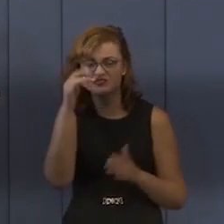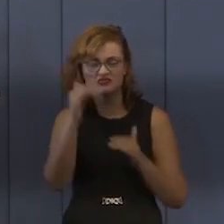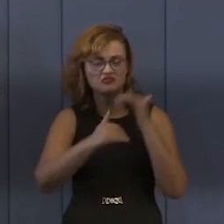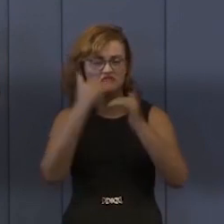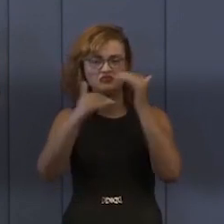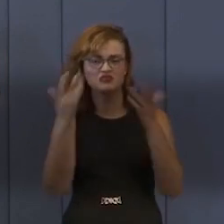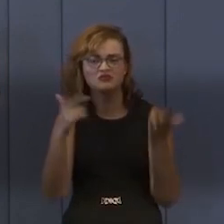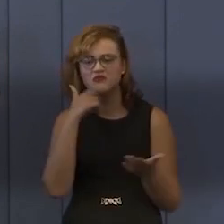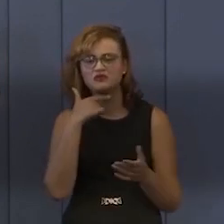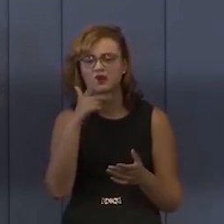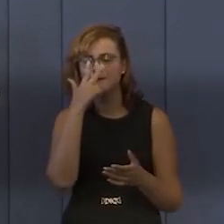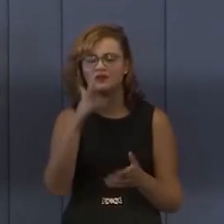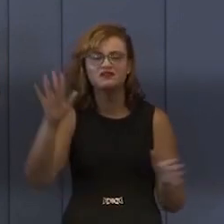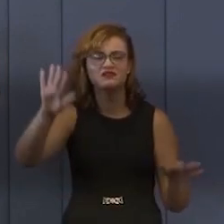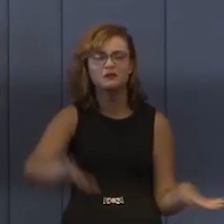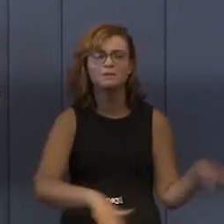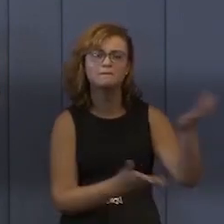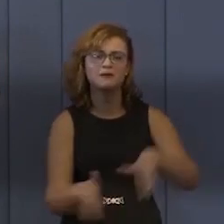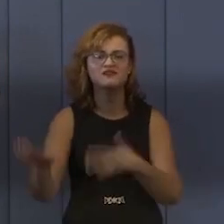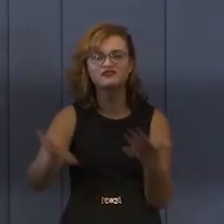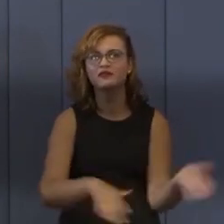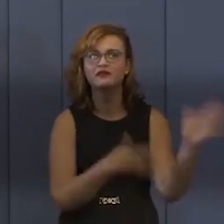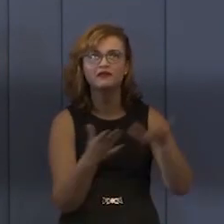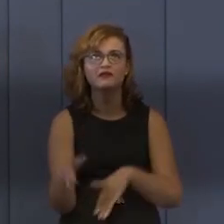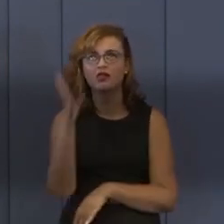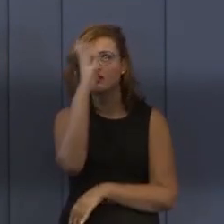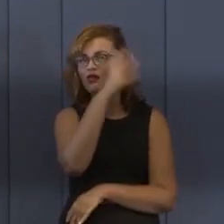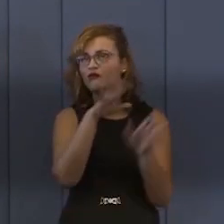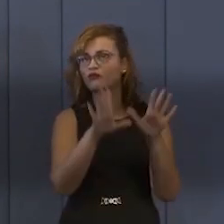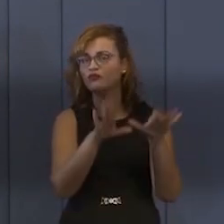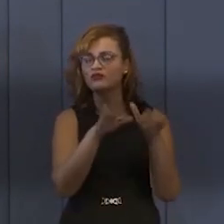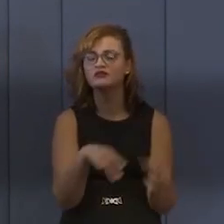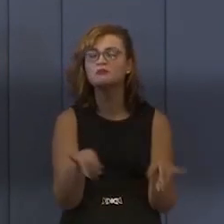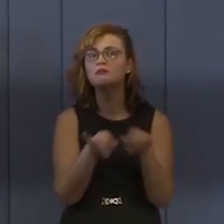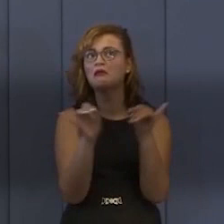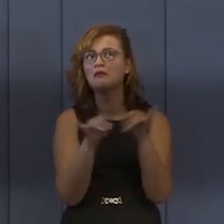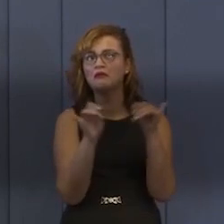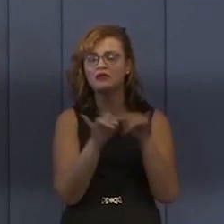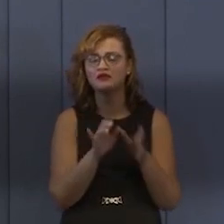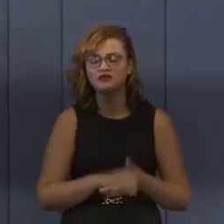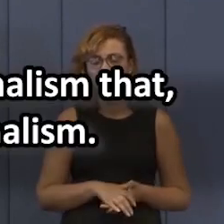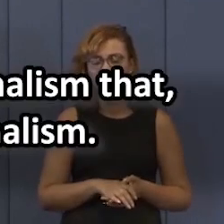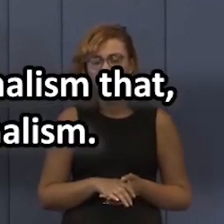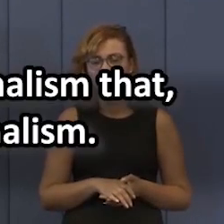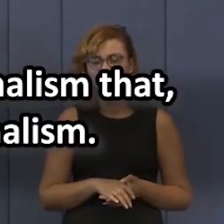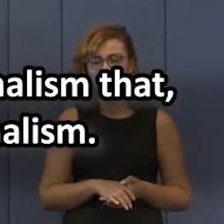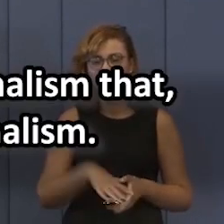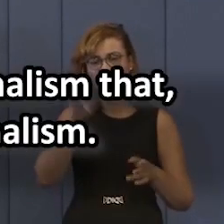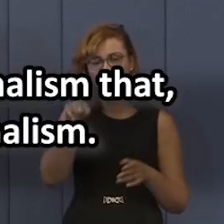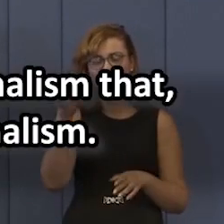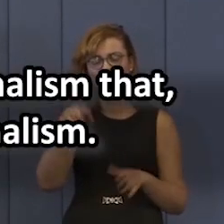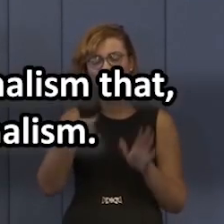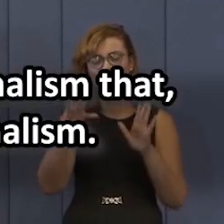fazer com que a intelectualidade do país evolua. Eu fico patinando em bobagens. É exatamente